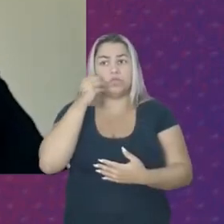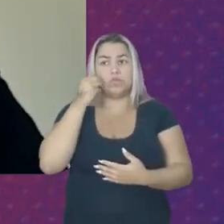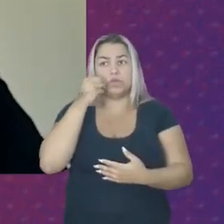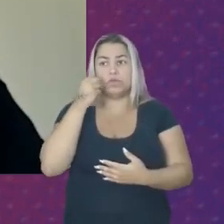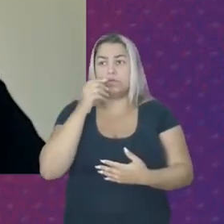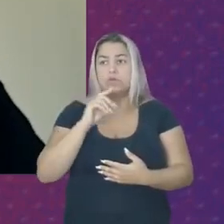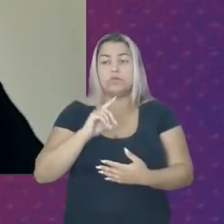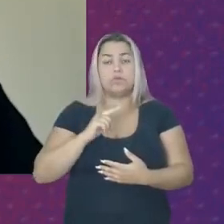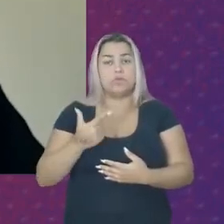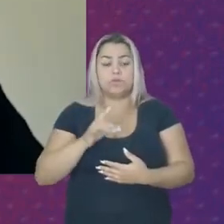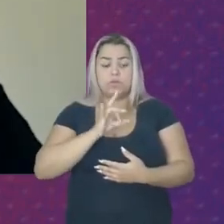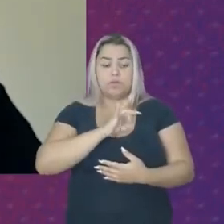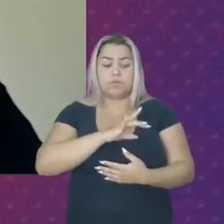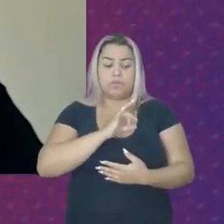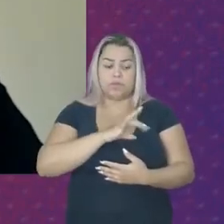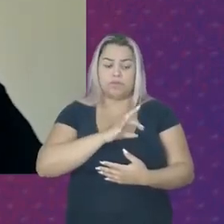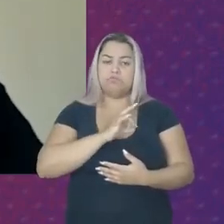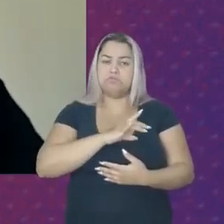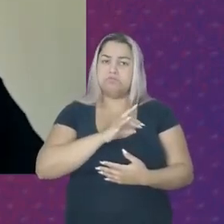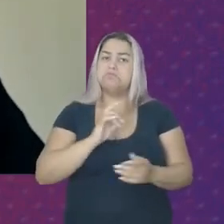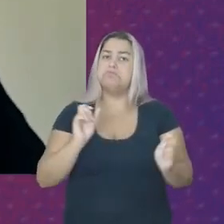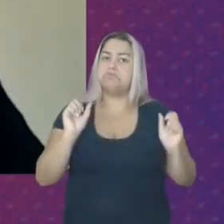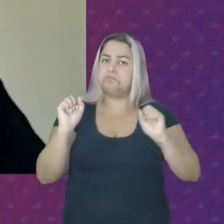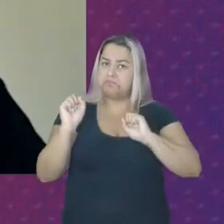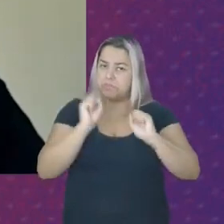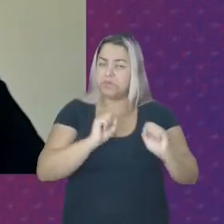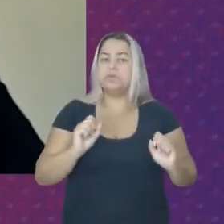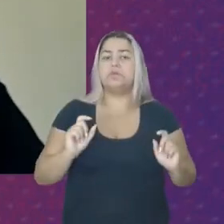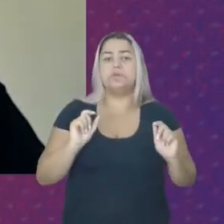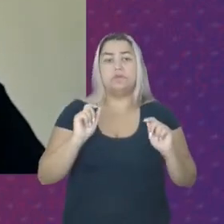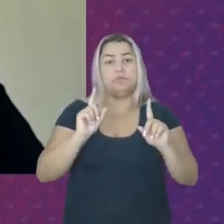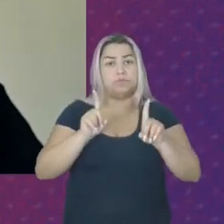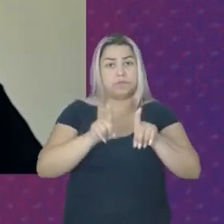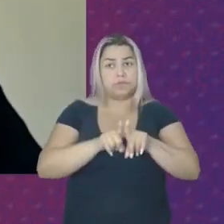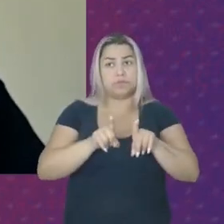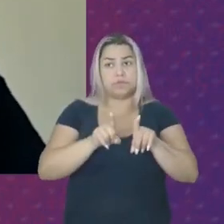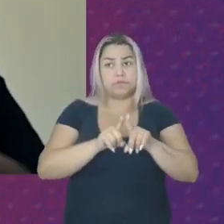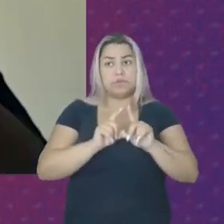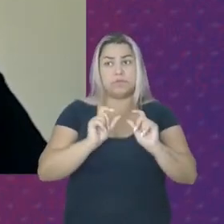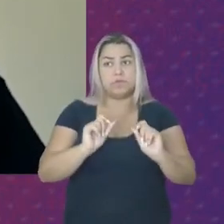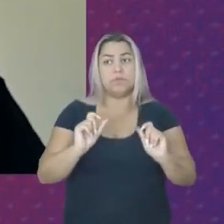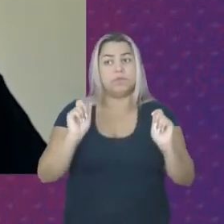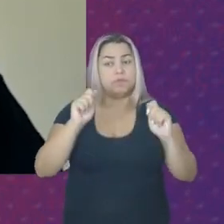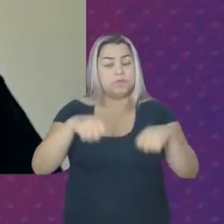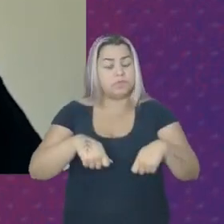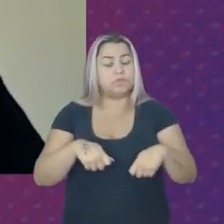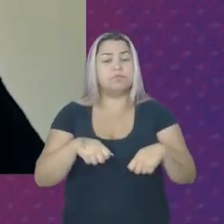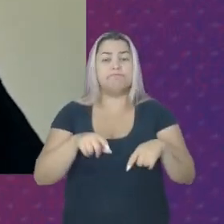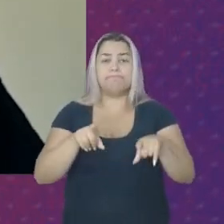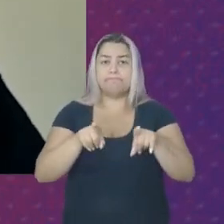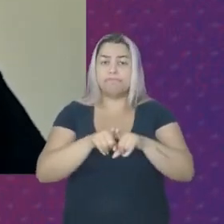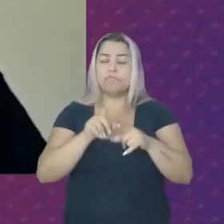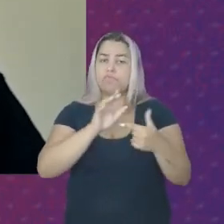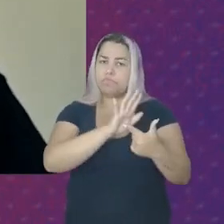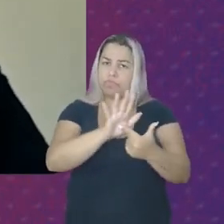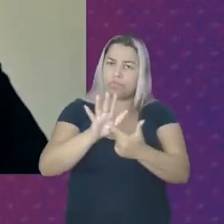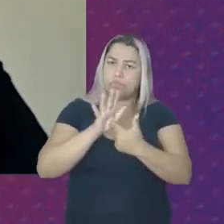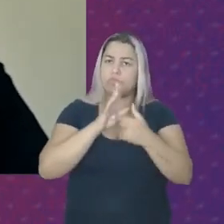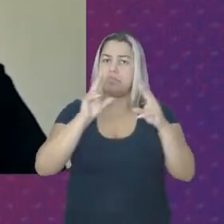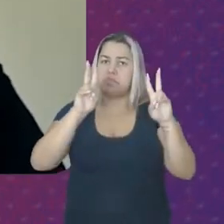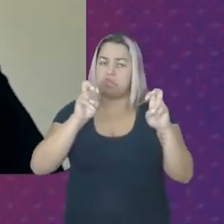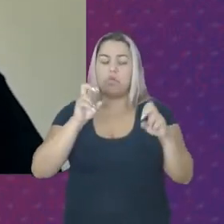não tenha medo, a gente pode, deve e precisa falar sobre esses assuntos. Precisamos mostrar ao mundo o